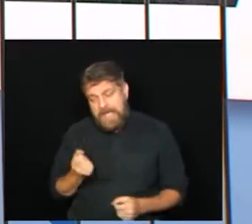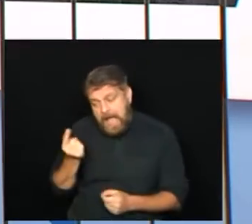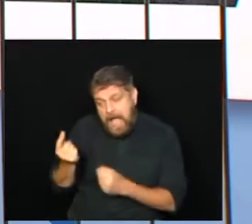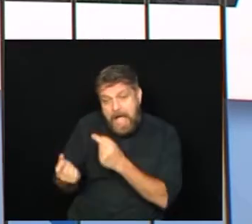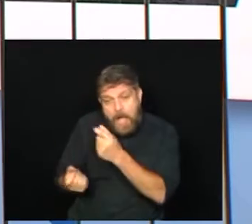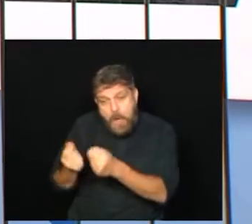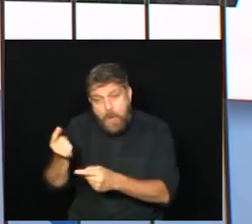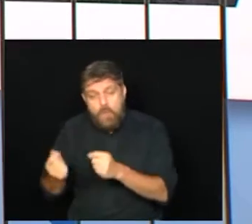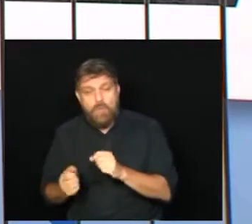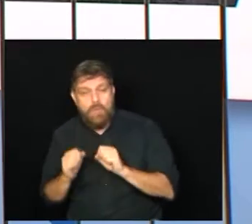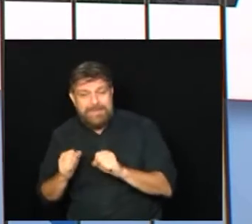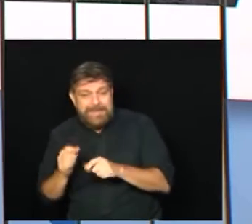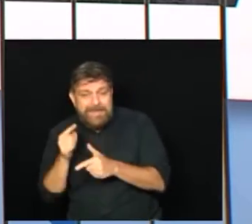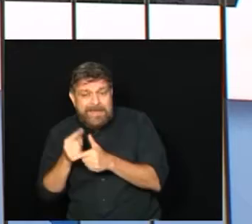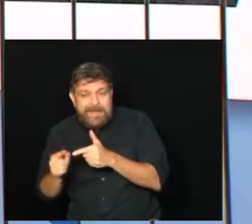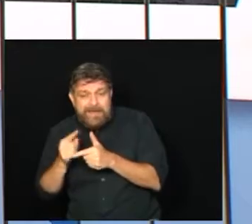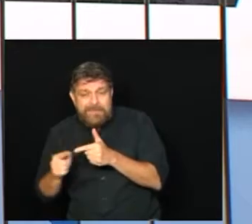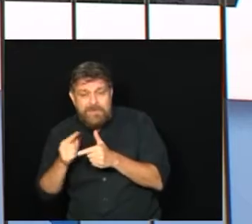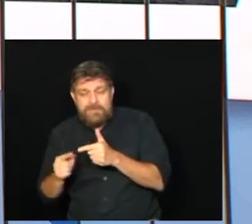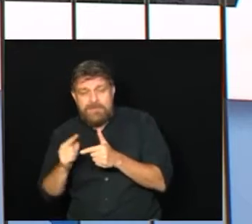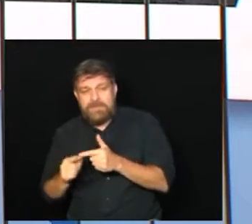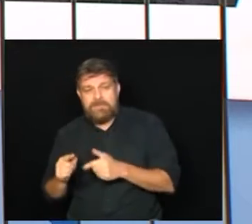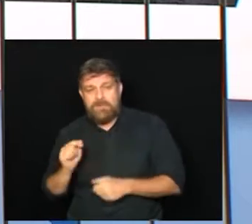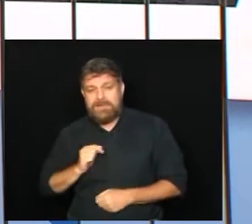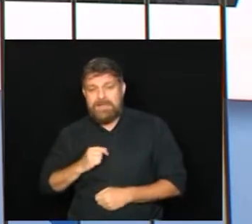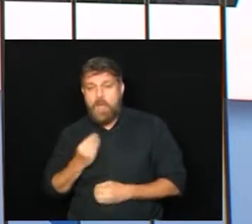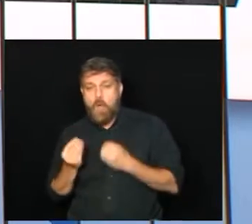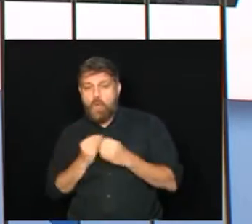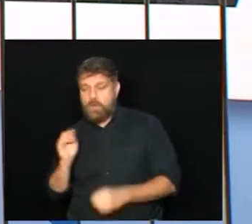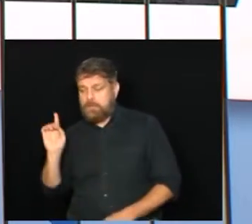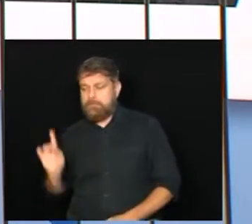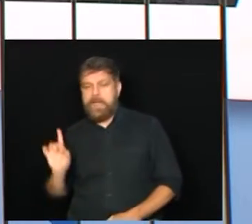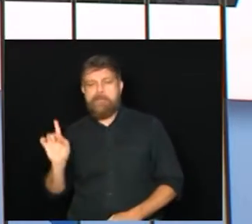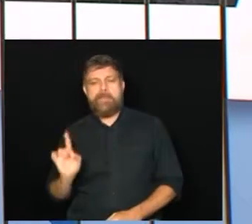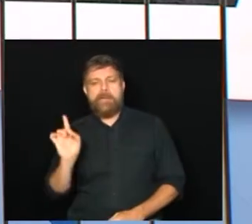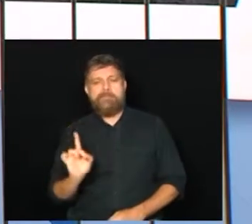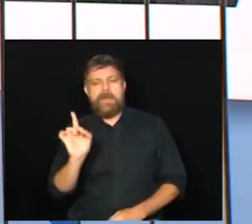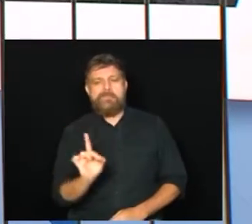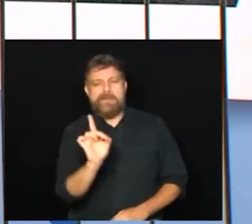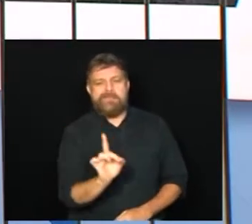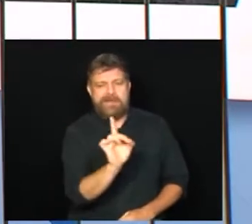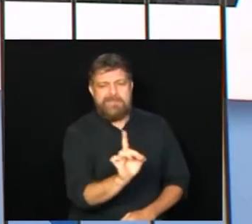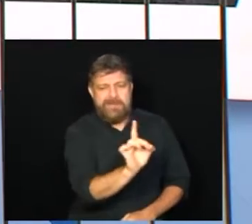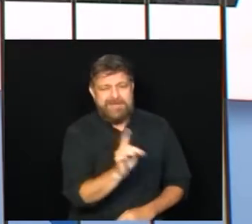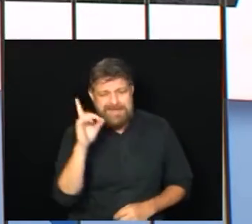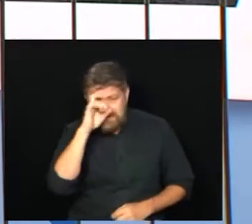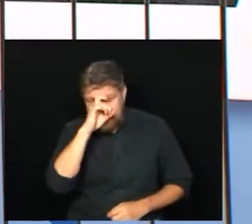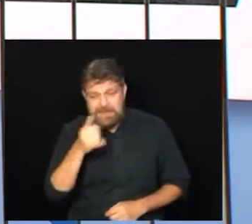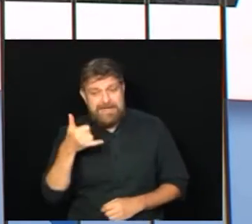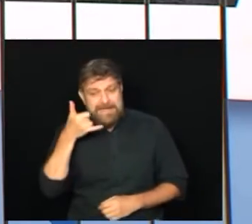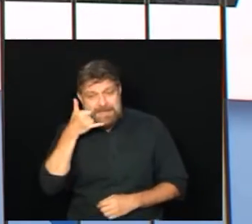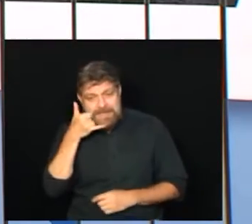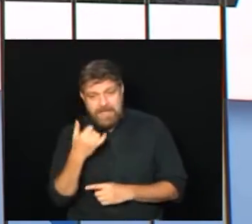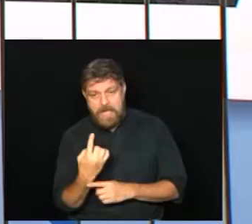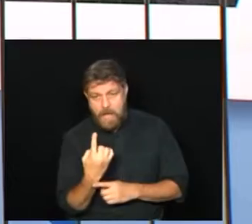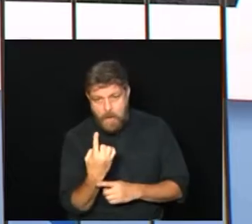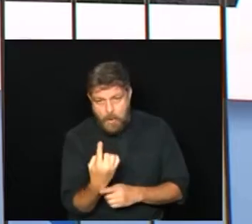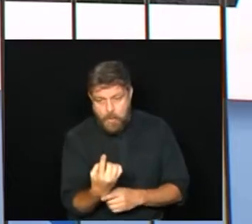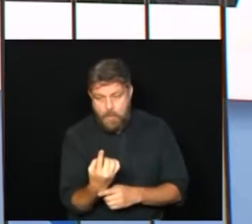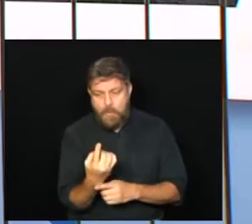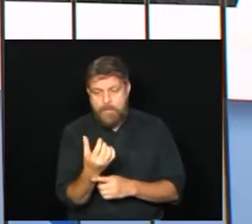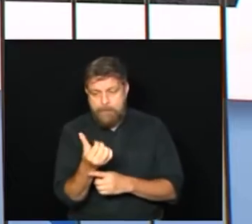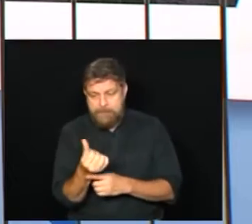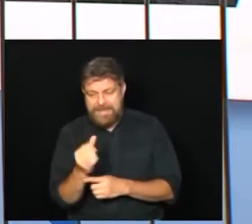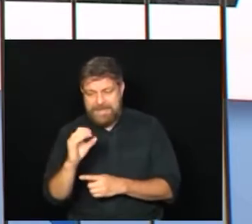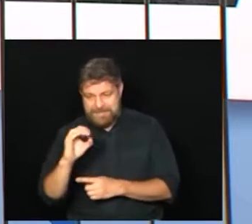talvez tenham um problema em relação a ir até esse centro de saúde. Então, Disque no 160, que é o Disque